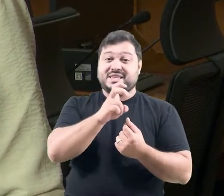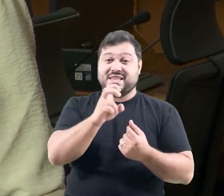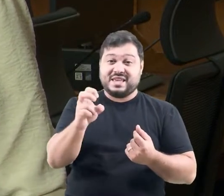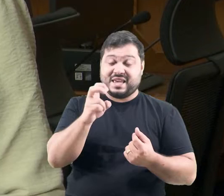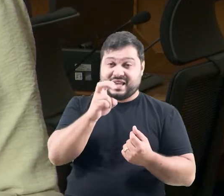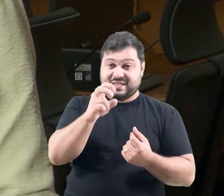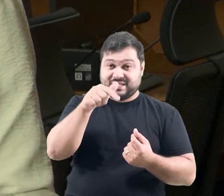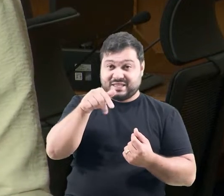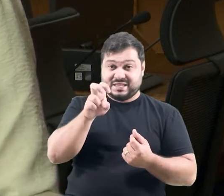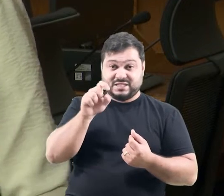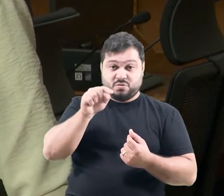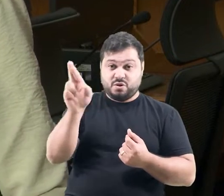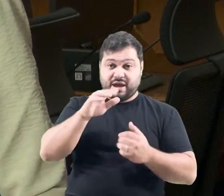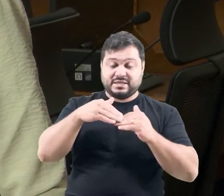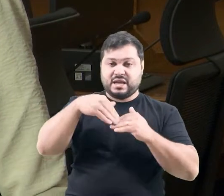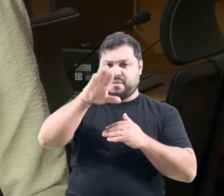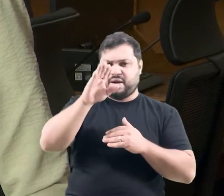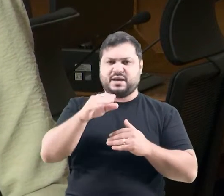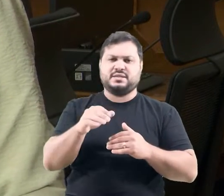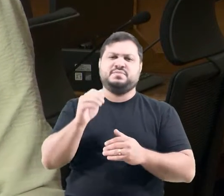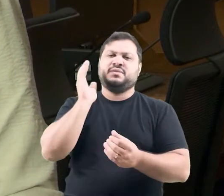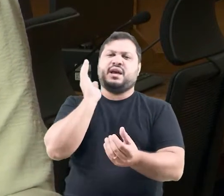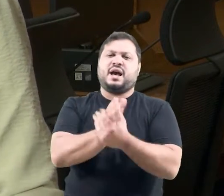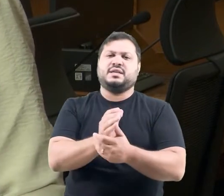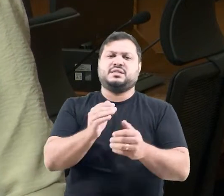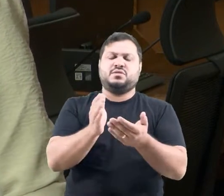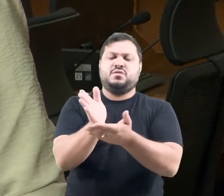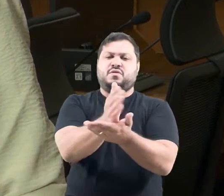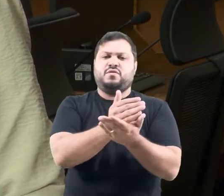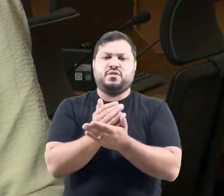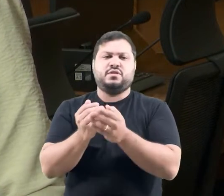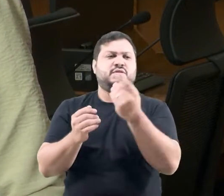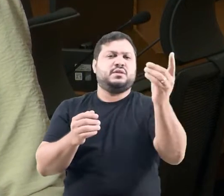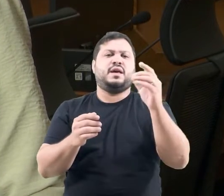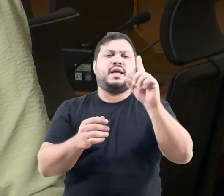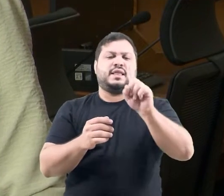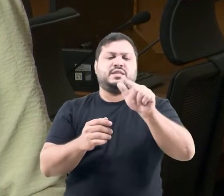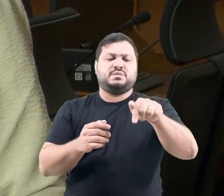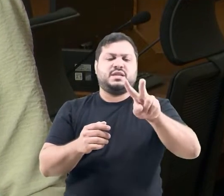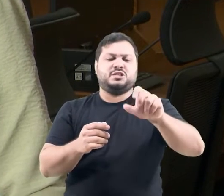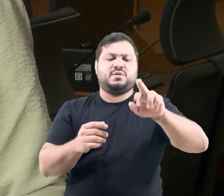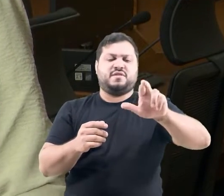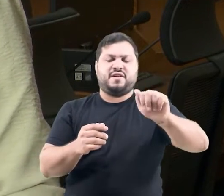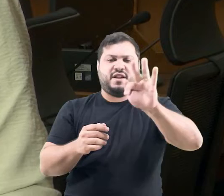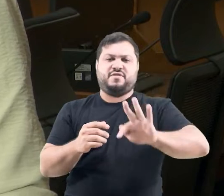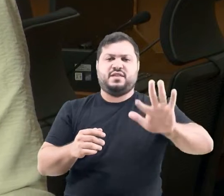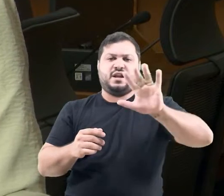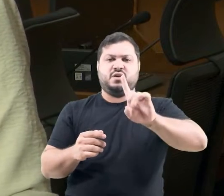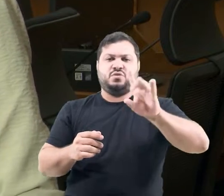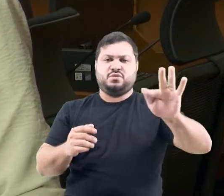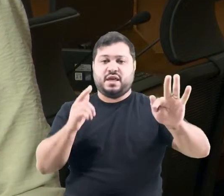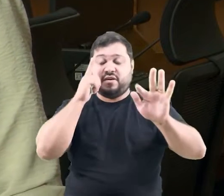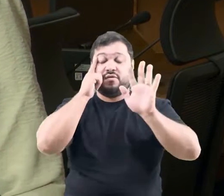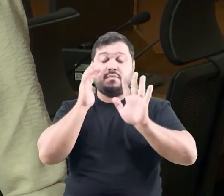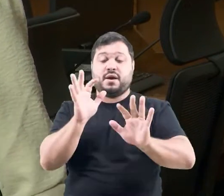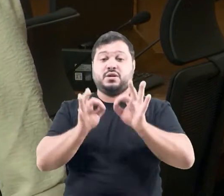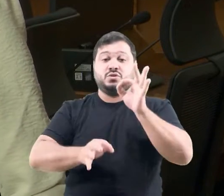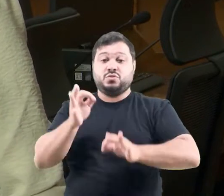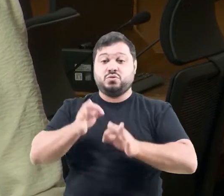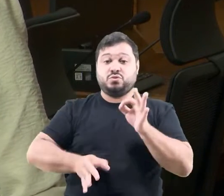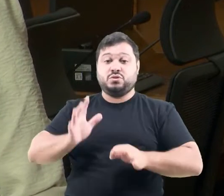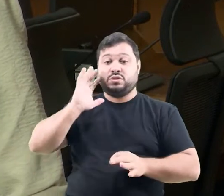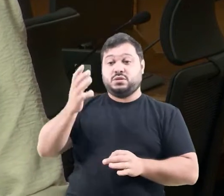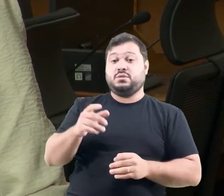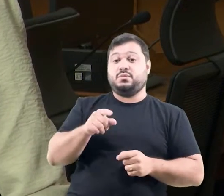R$ 575 mil, a ação foi distribuída à 17ª Vara Federal do Distrito Federal, mas o